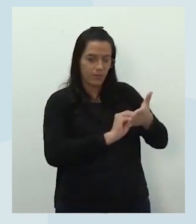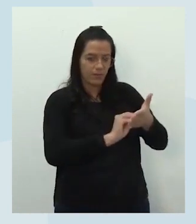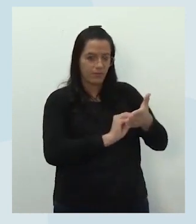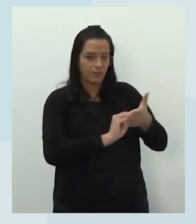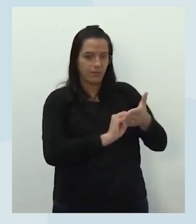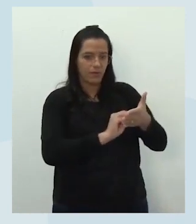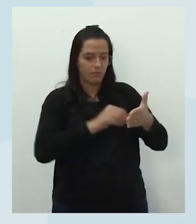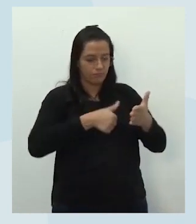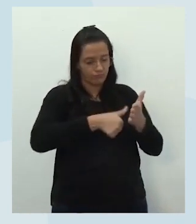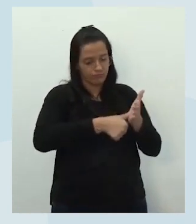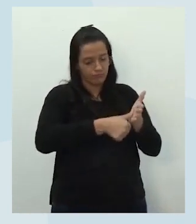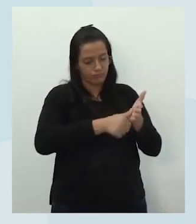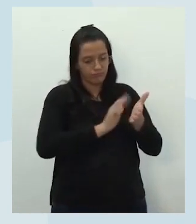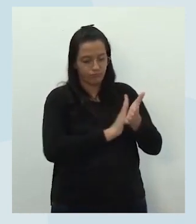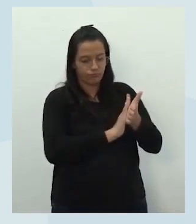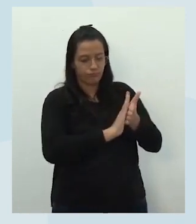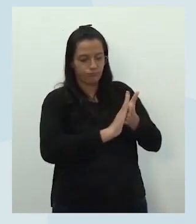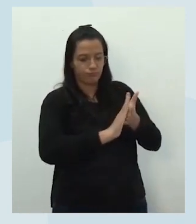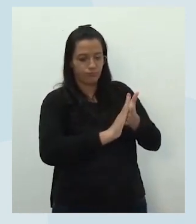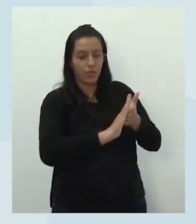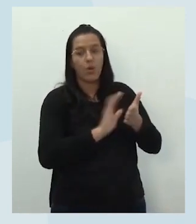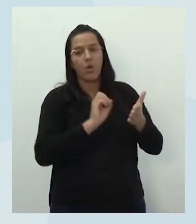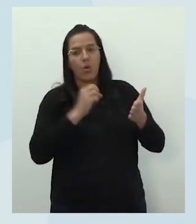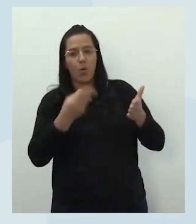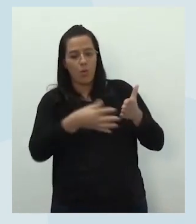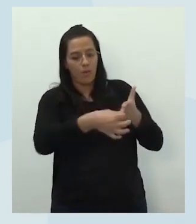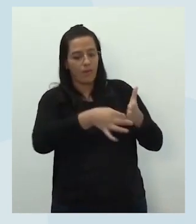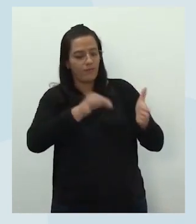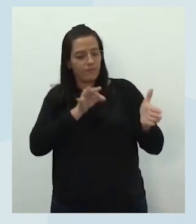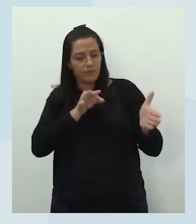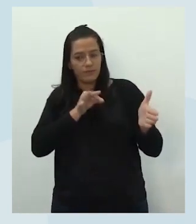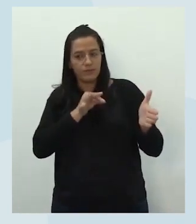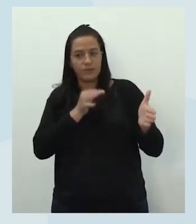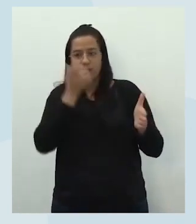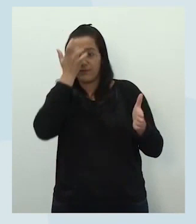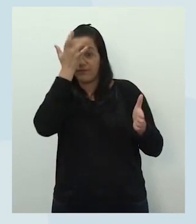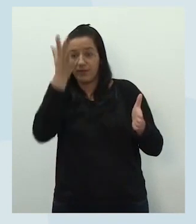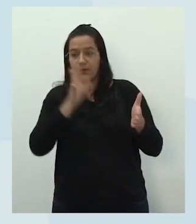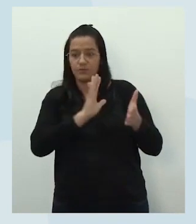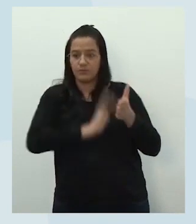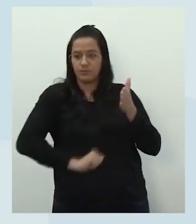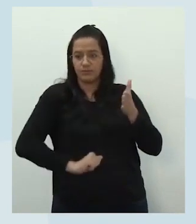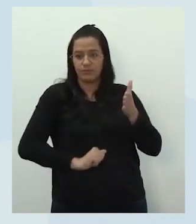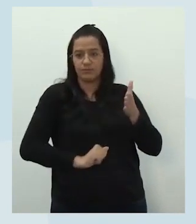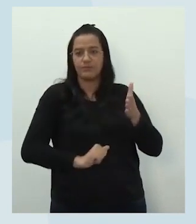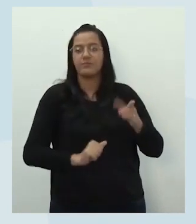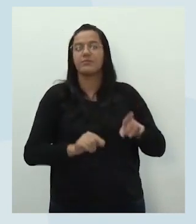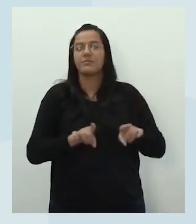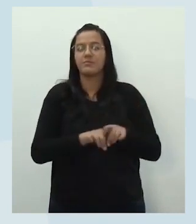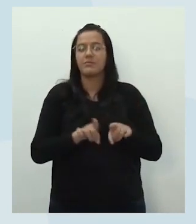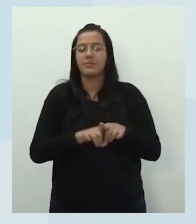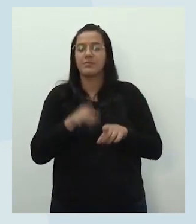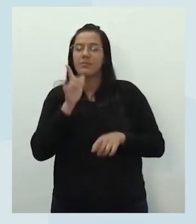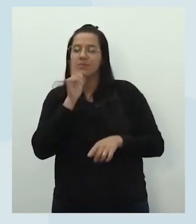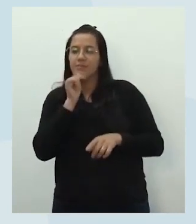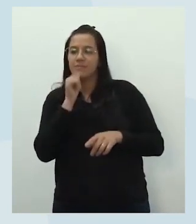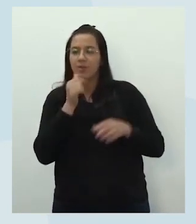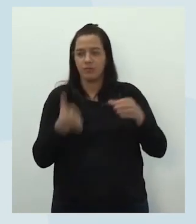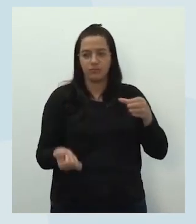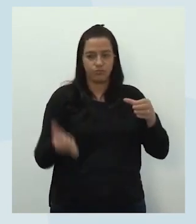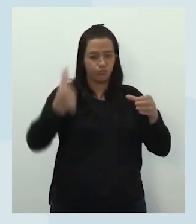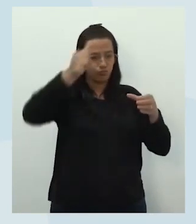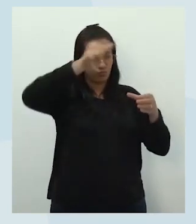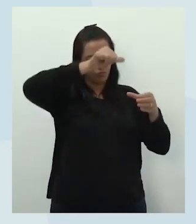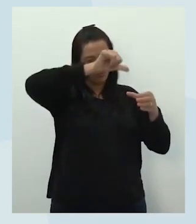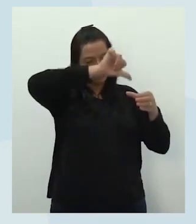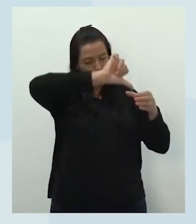seja mais fácil de retirar, por exemplo, uma fita adesiva. Primeiro, vai encher a garrafa com água até